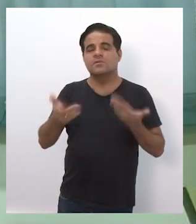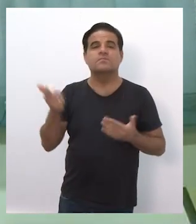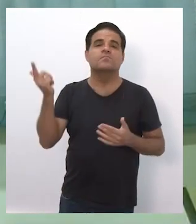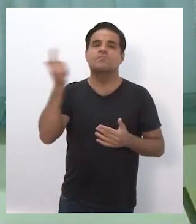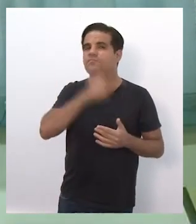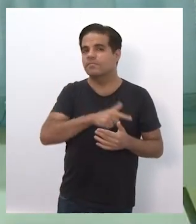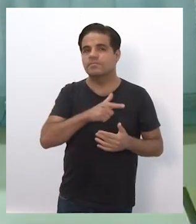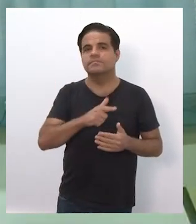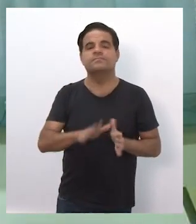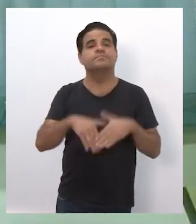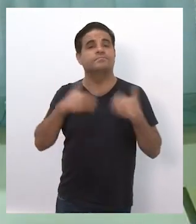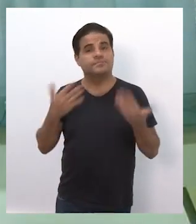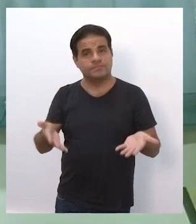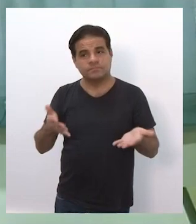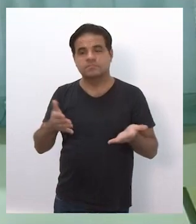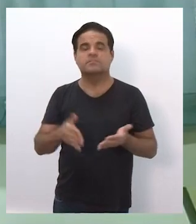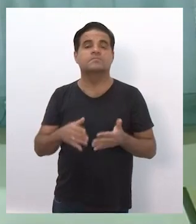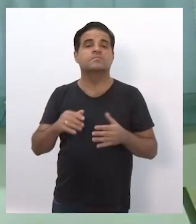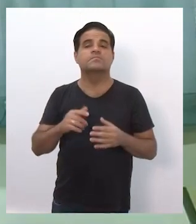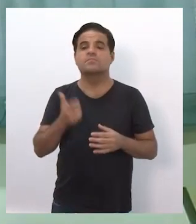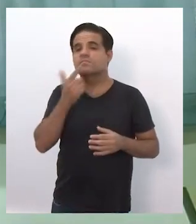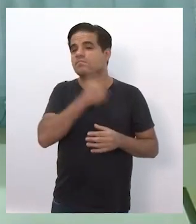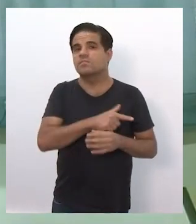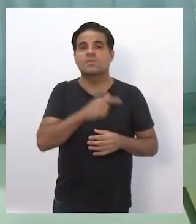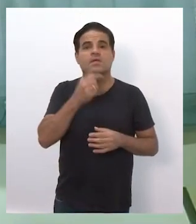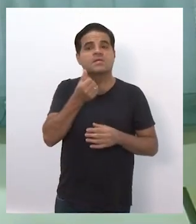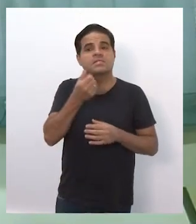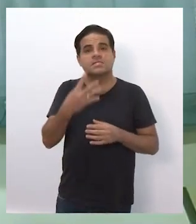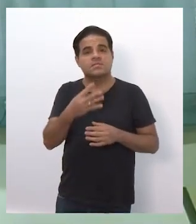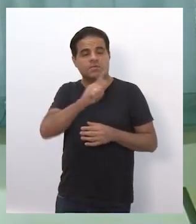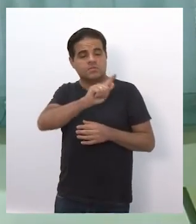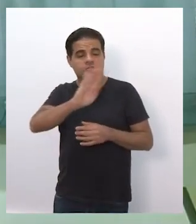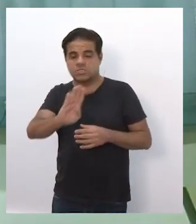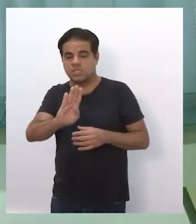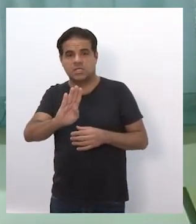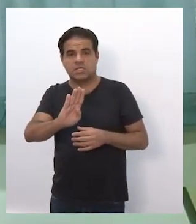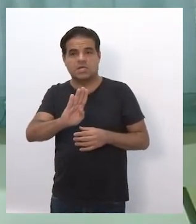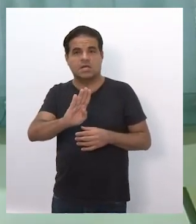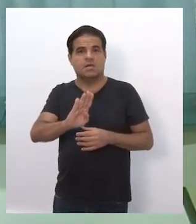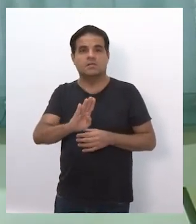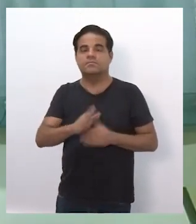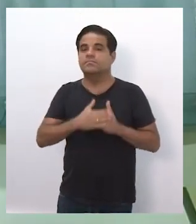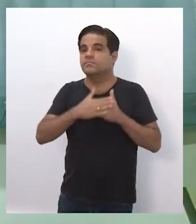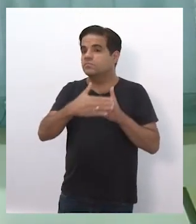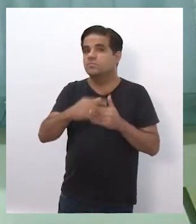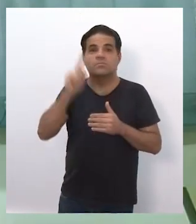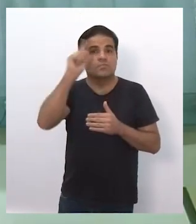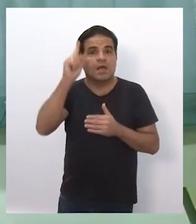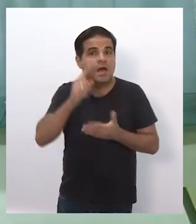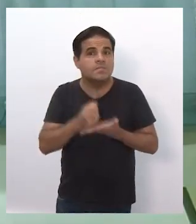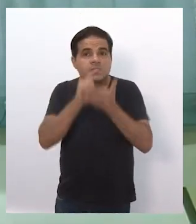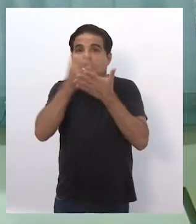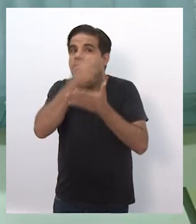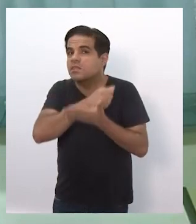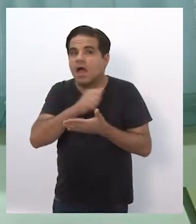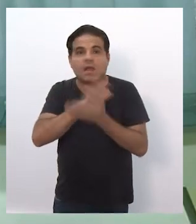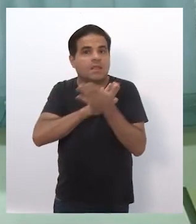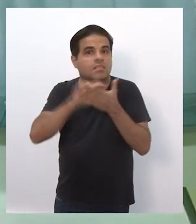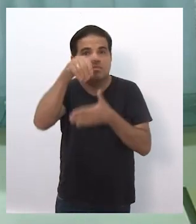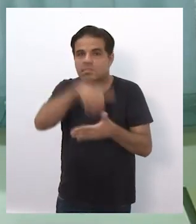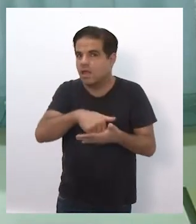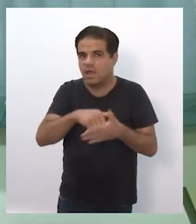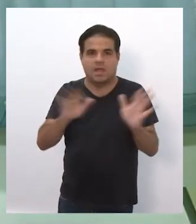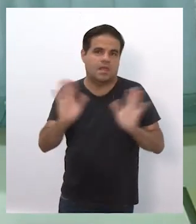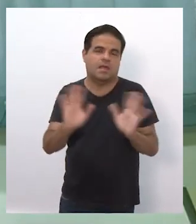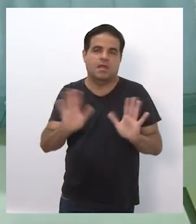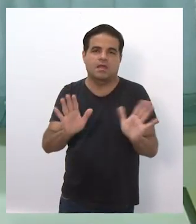consegue apenas cerca de 64 GB, ou seja, não dá para salvar nada lá dentro. Então tem que